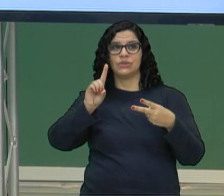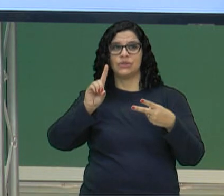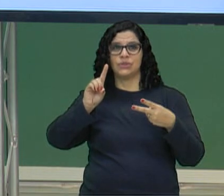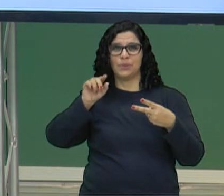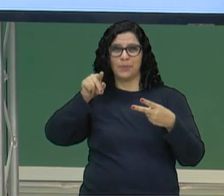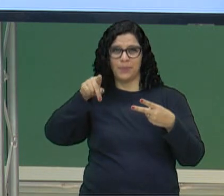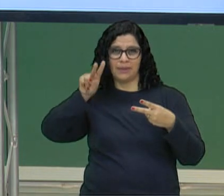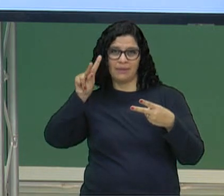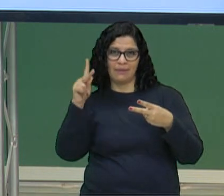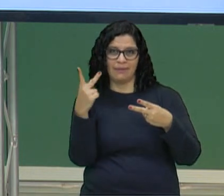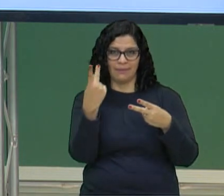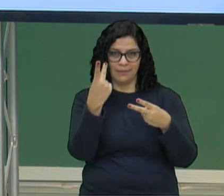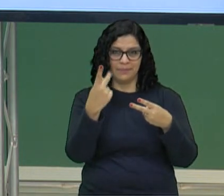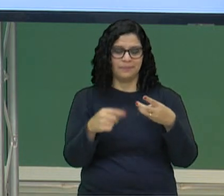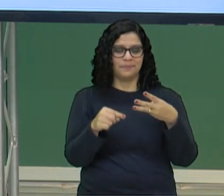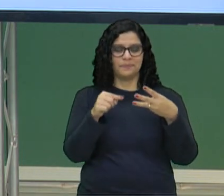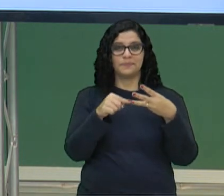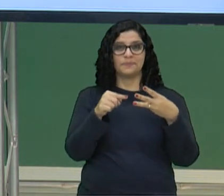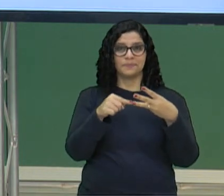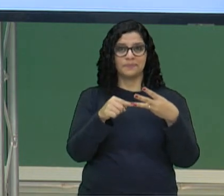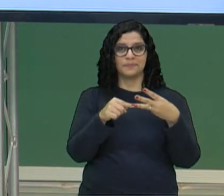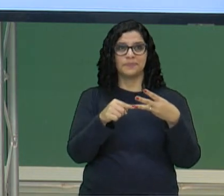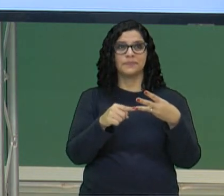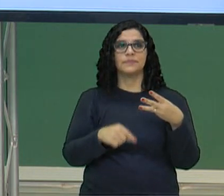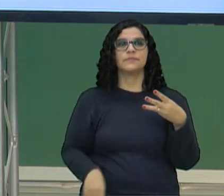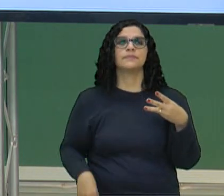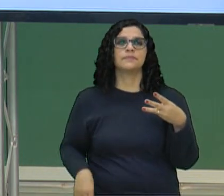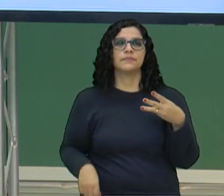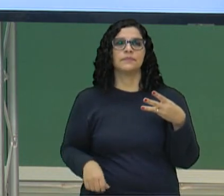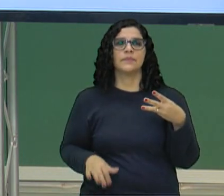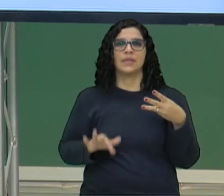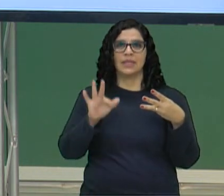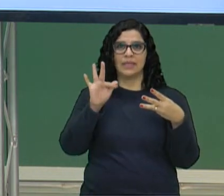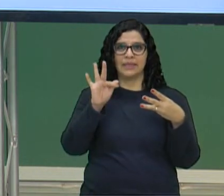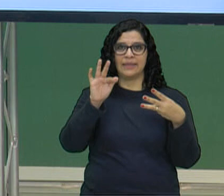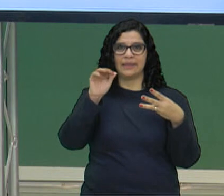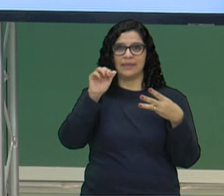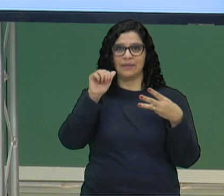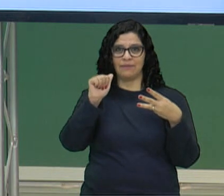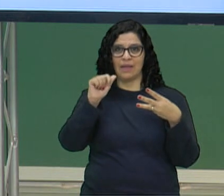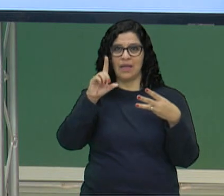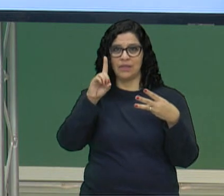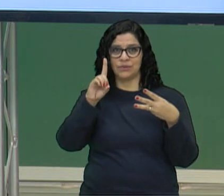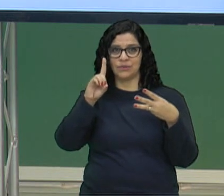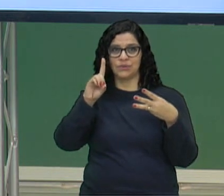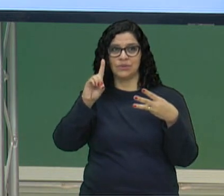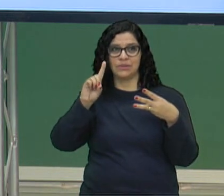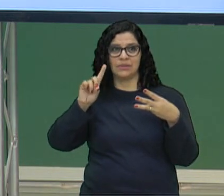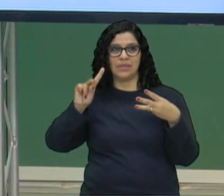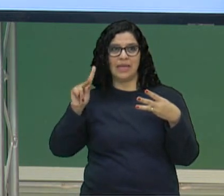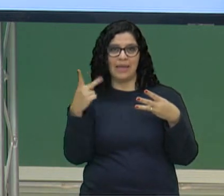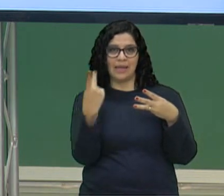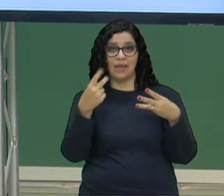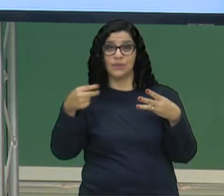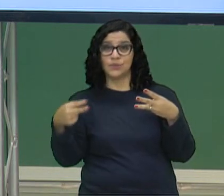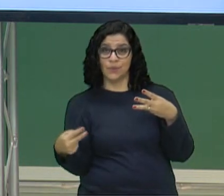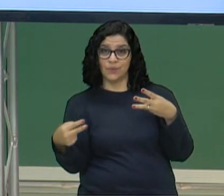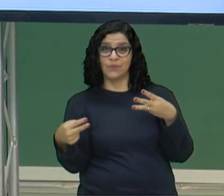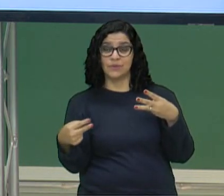mais facilidade. Aí ele vira NADPH. O FAD carrega 2 hidrogênios mais